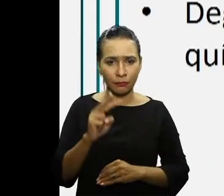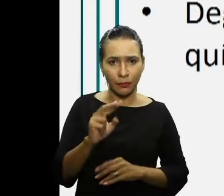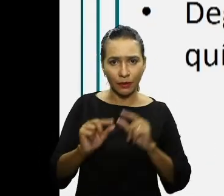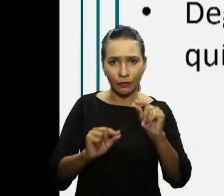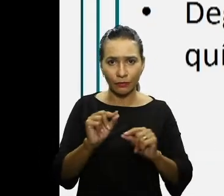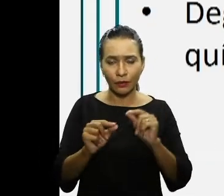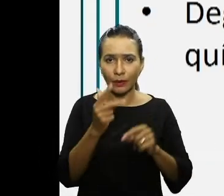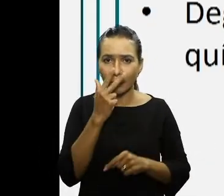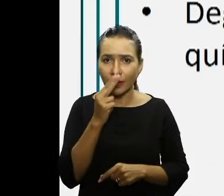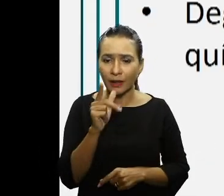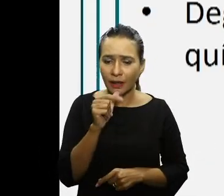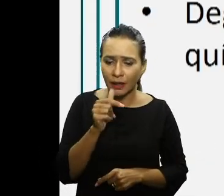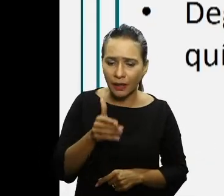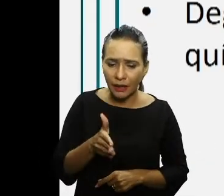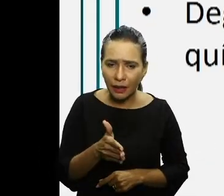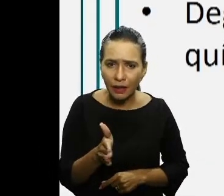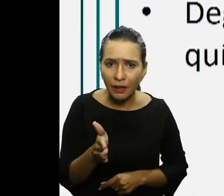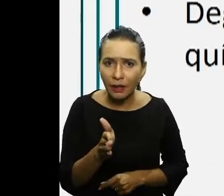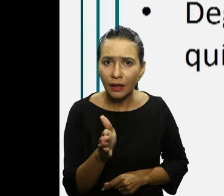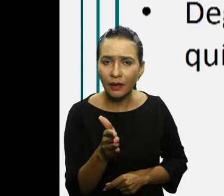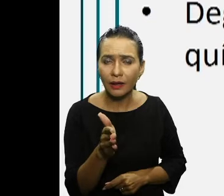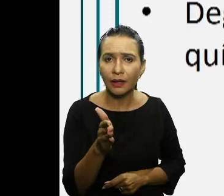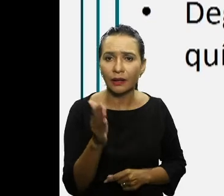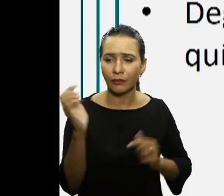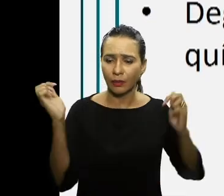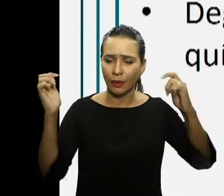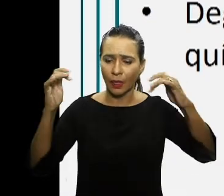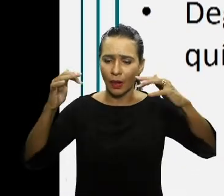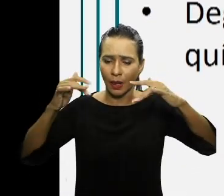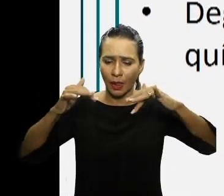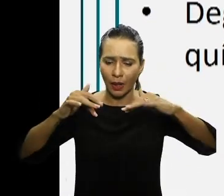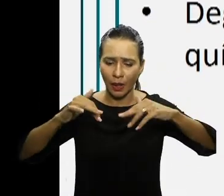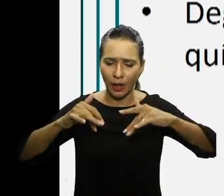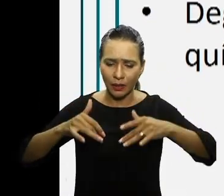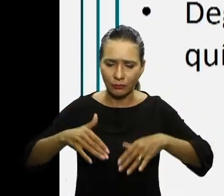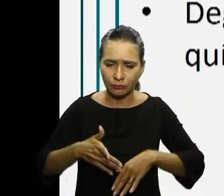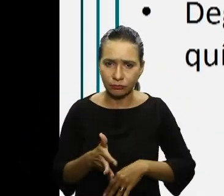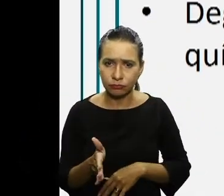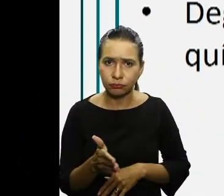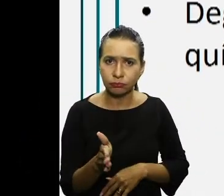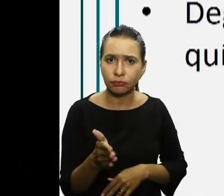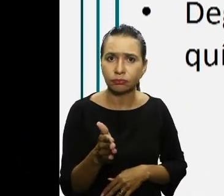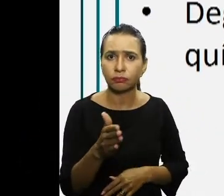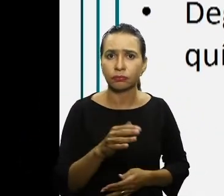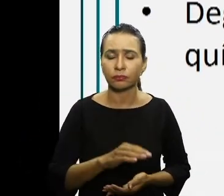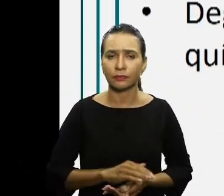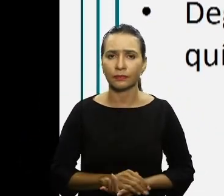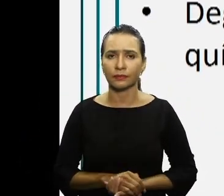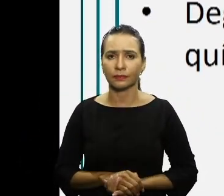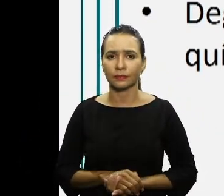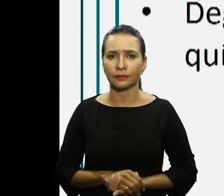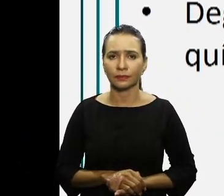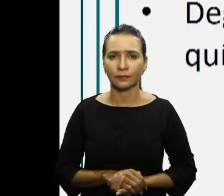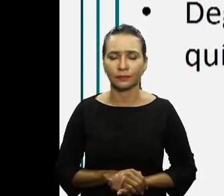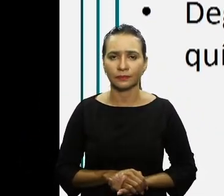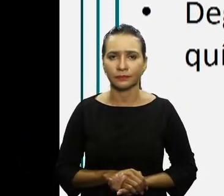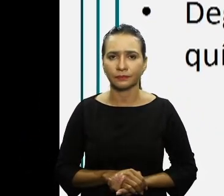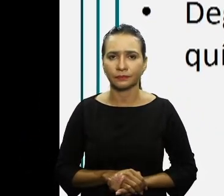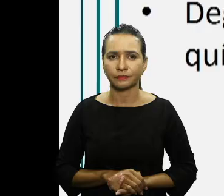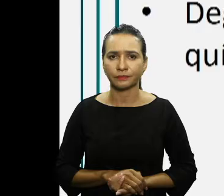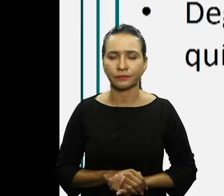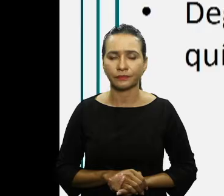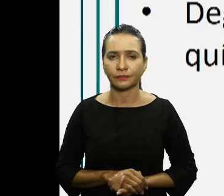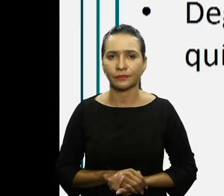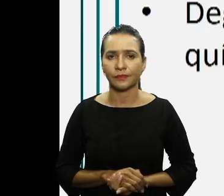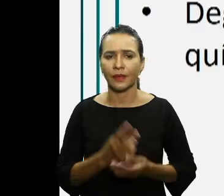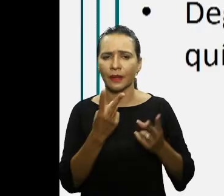ver um córrego, como se água já estivesse sendo acumulada nesse solo que foi erodido, né?